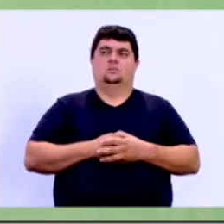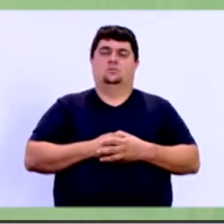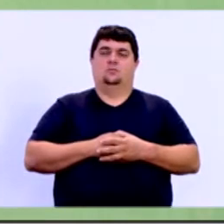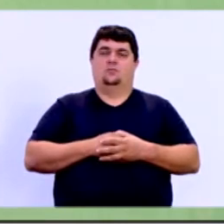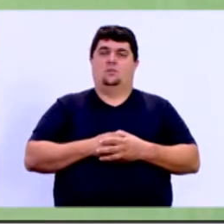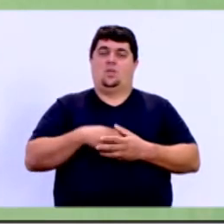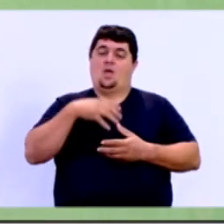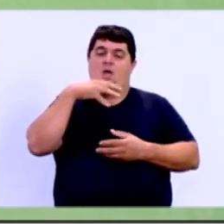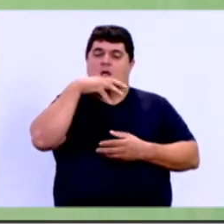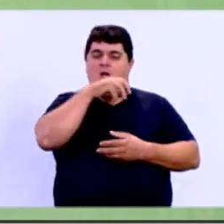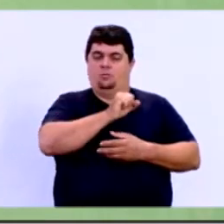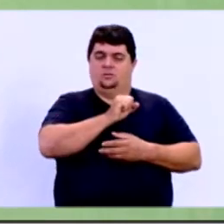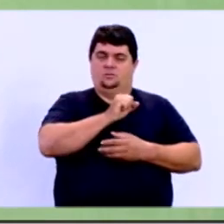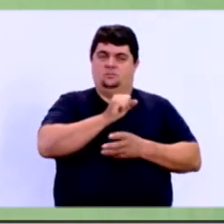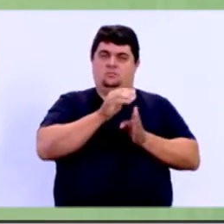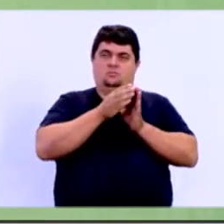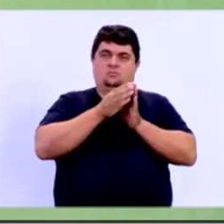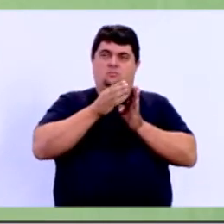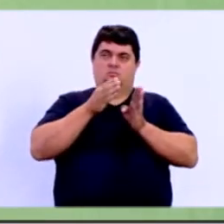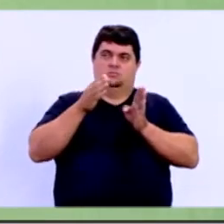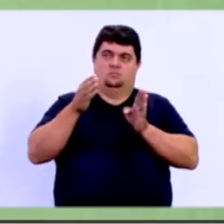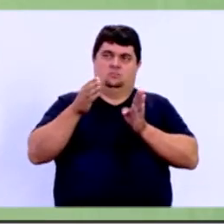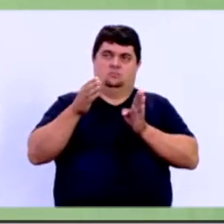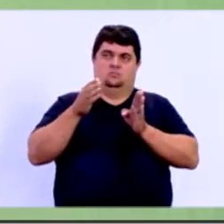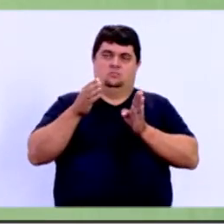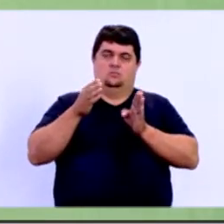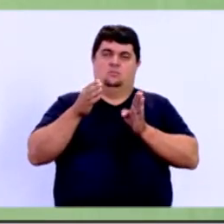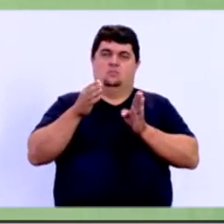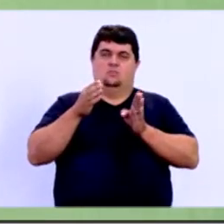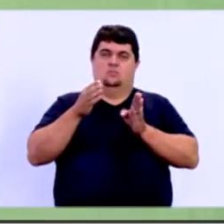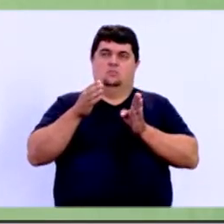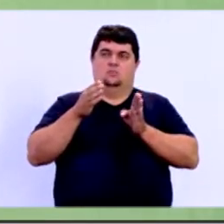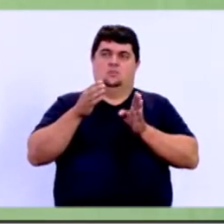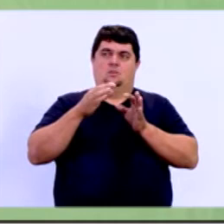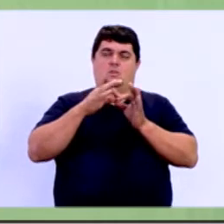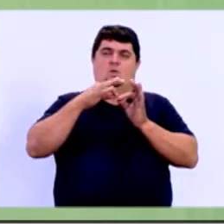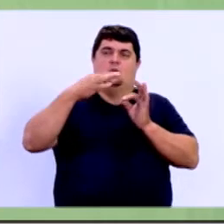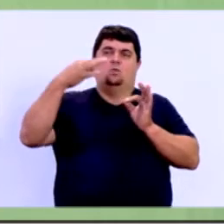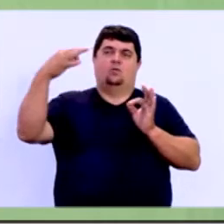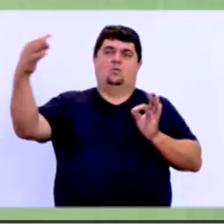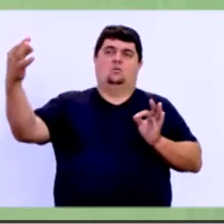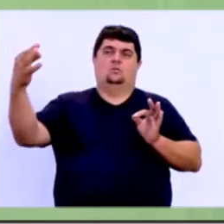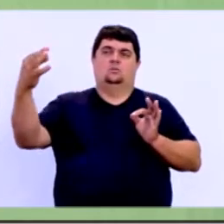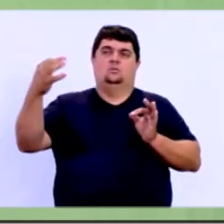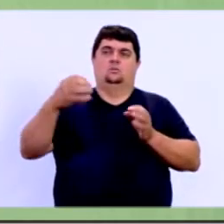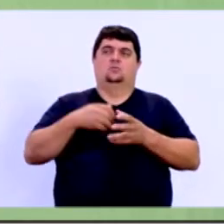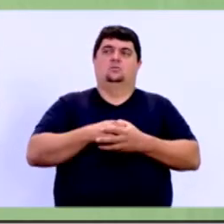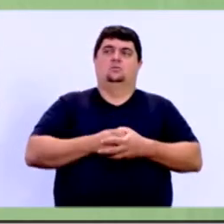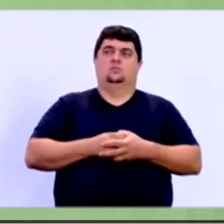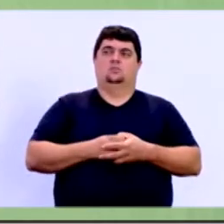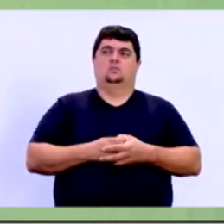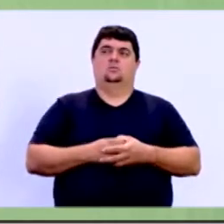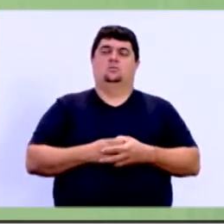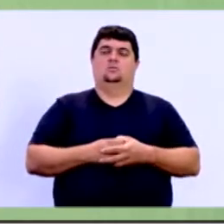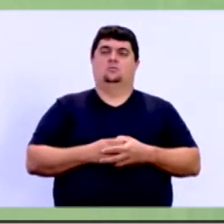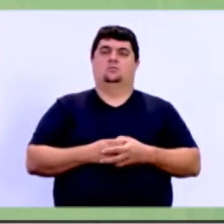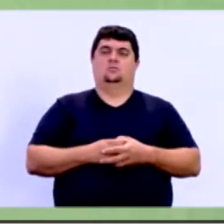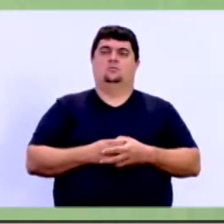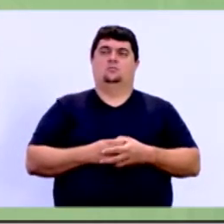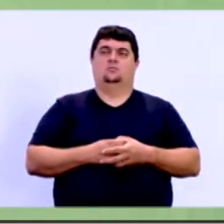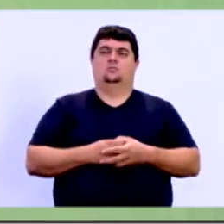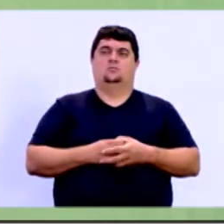de curto prazo, ações de médio prazo, ações de longo